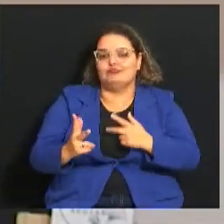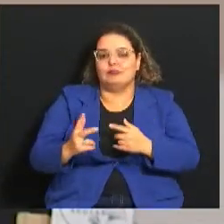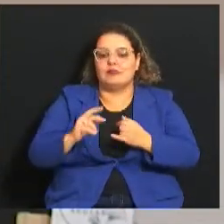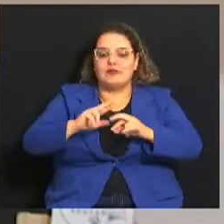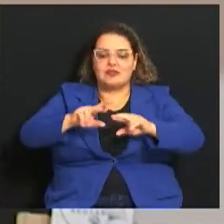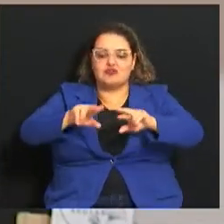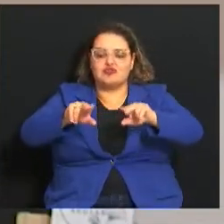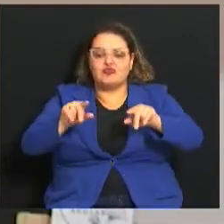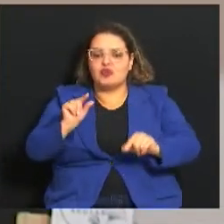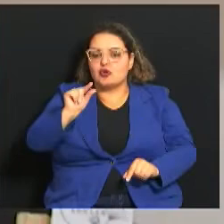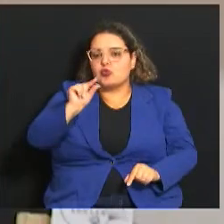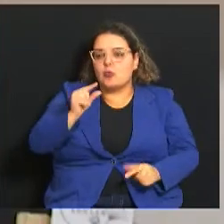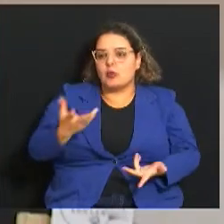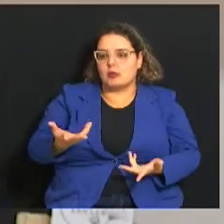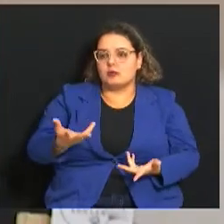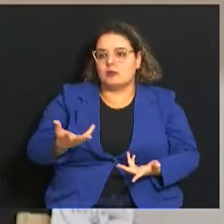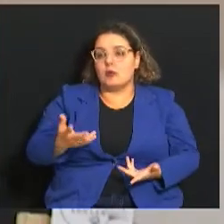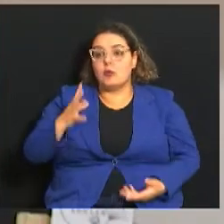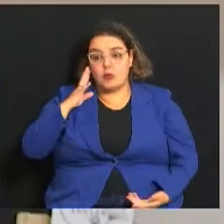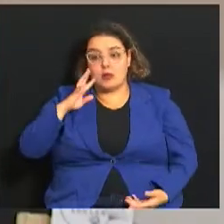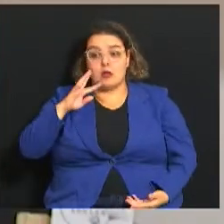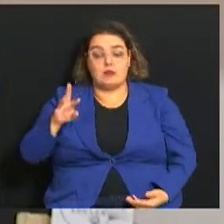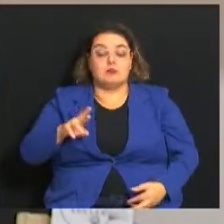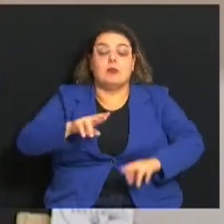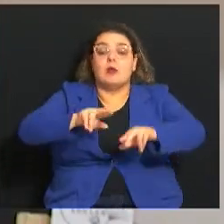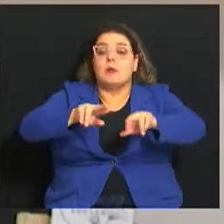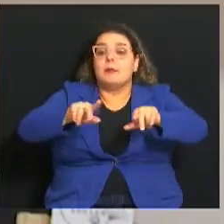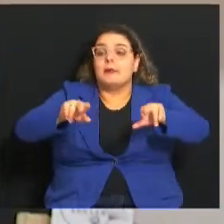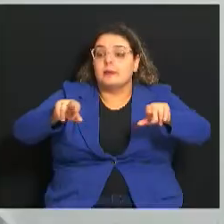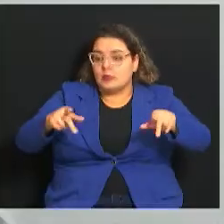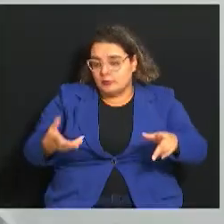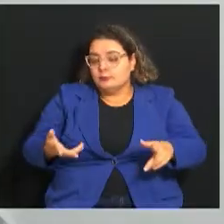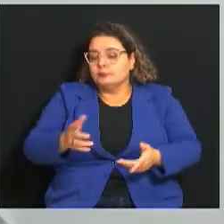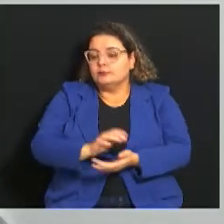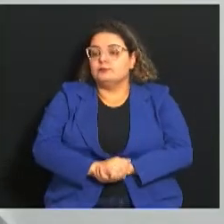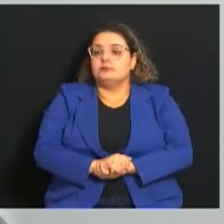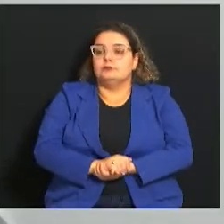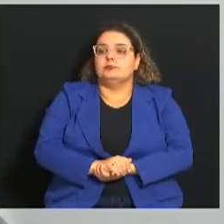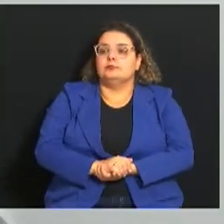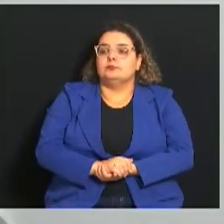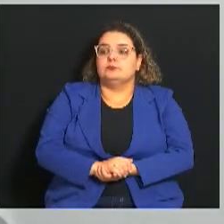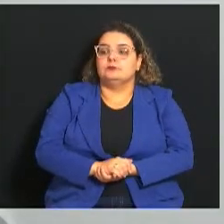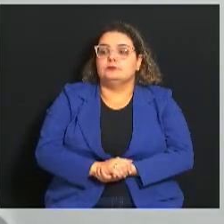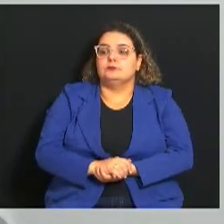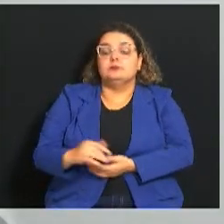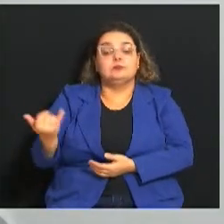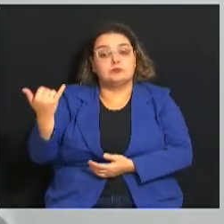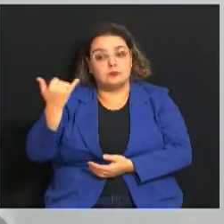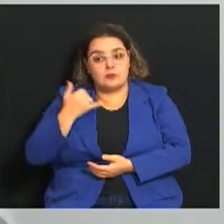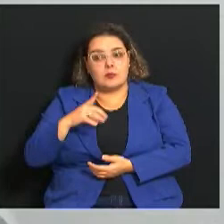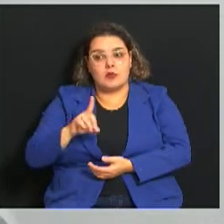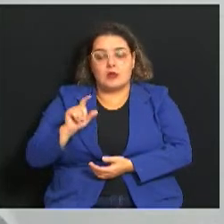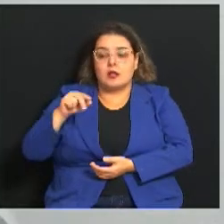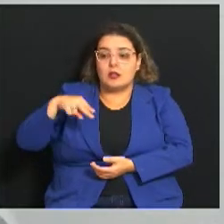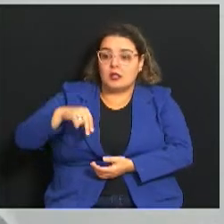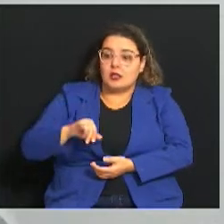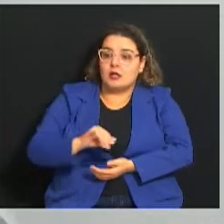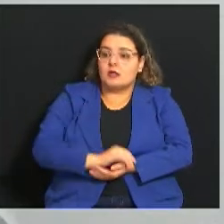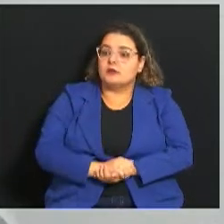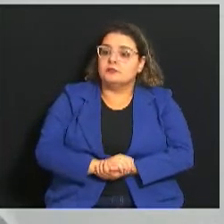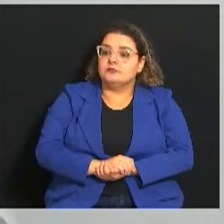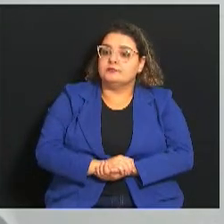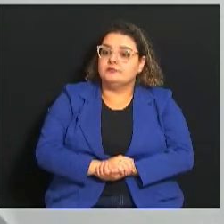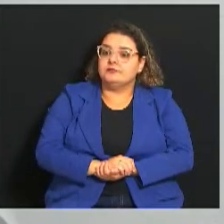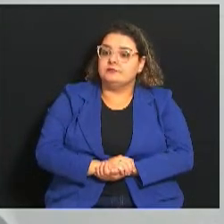artesanato é justamente isso, né? Criar peças diferenciadas. Você me disse, Dani, que eu fiquei